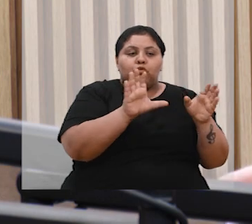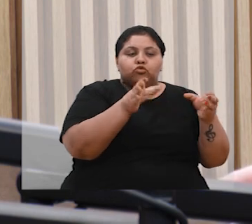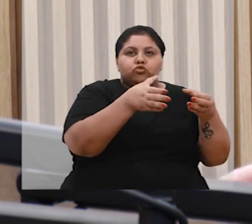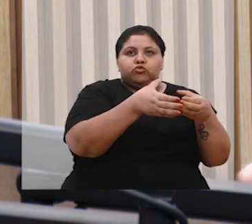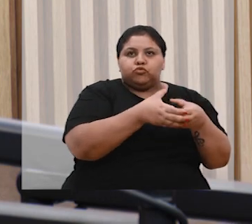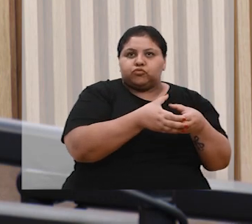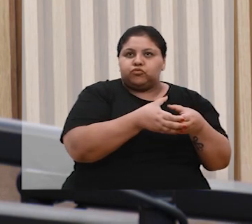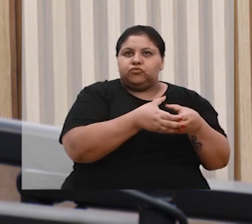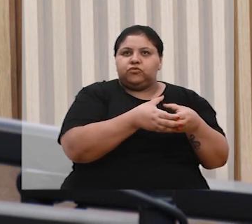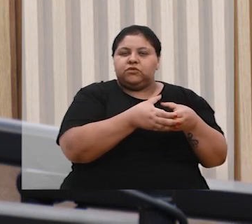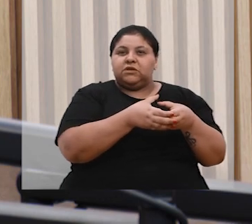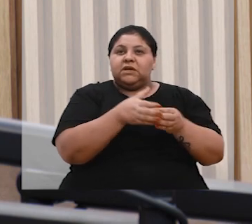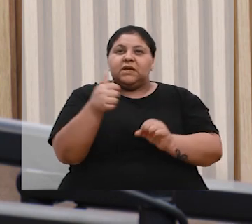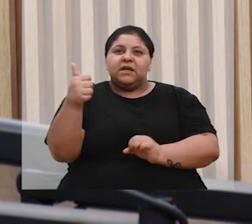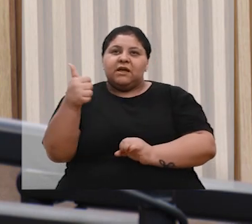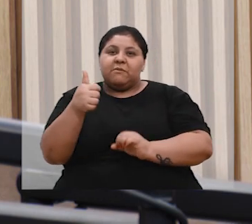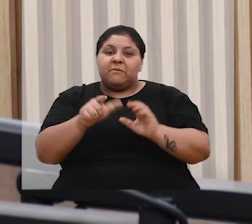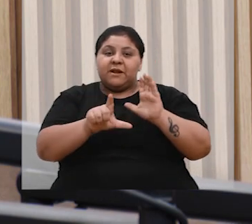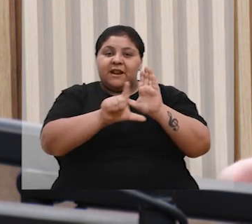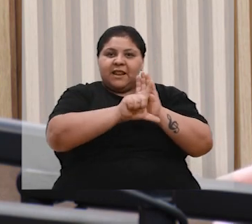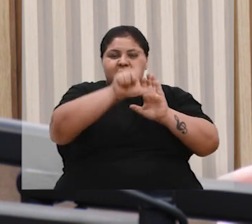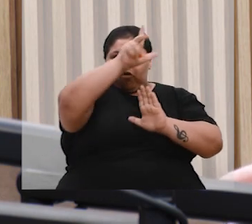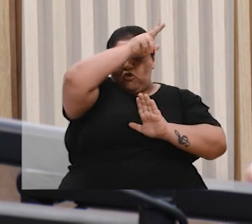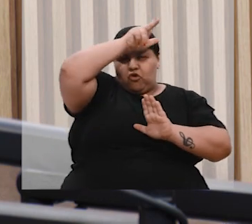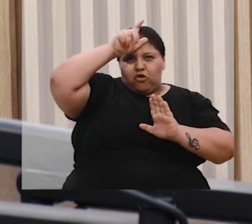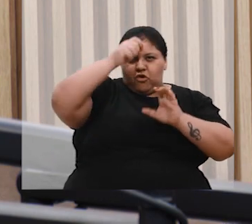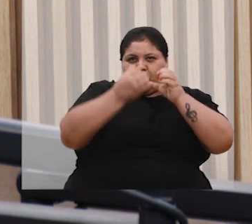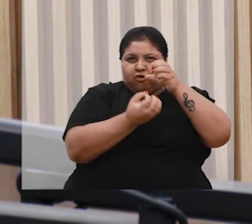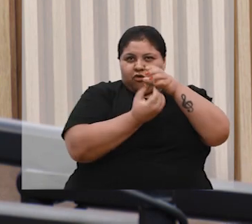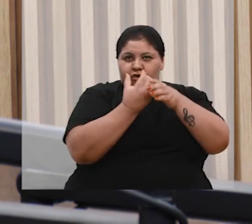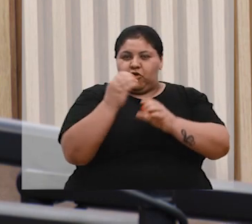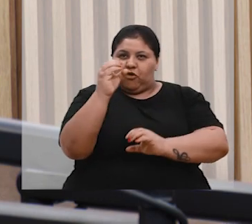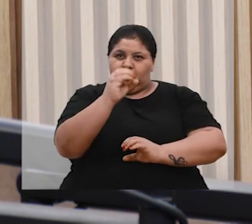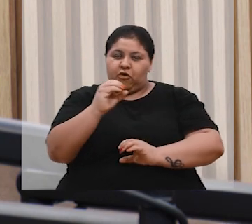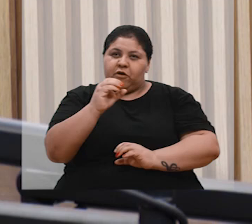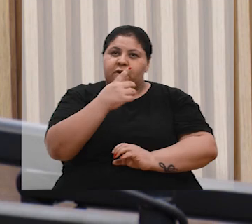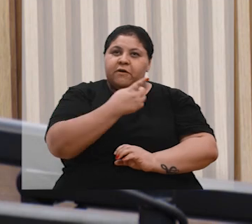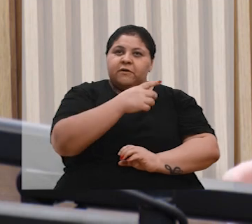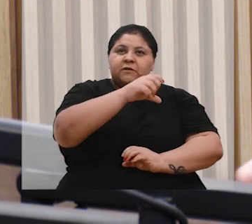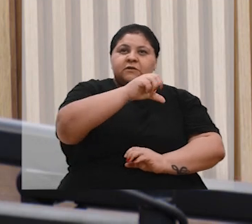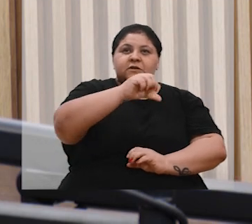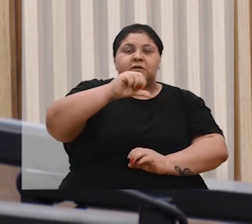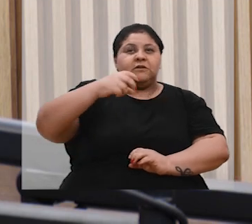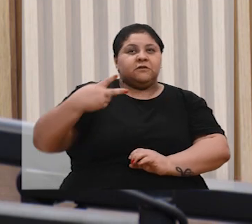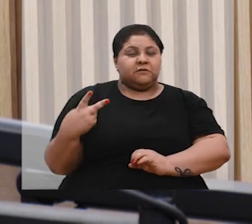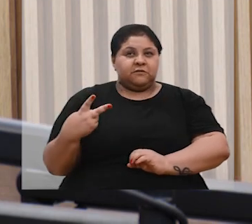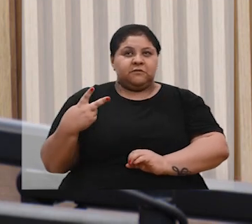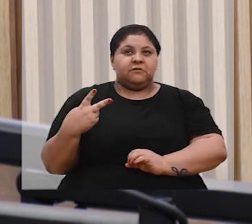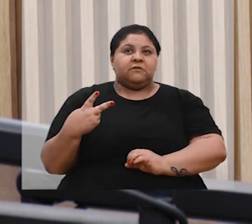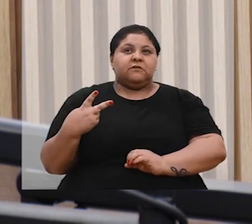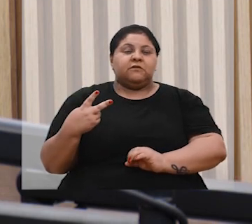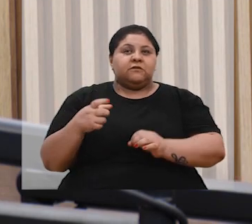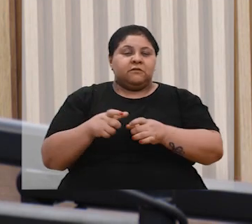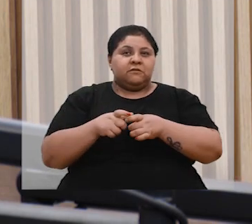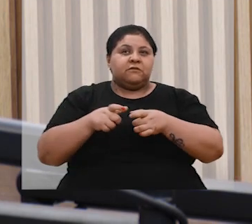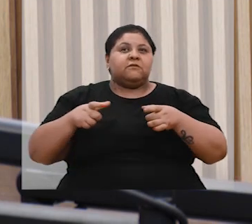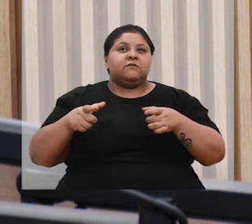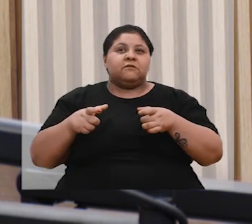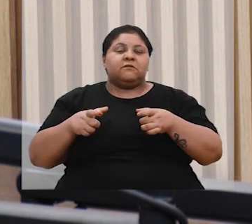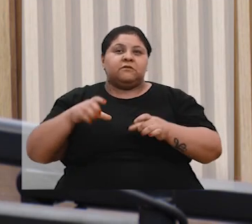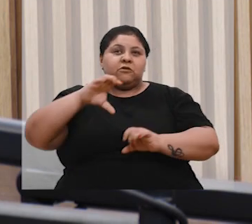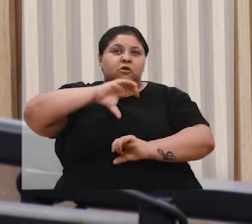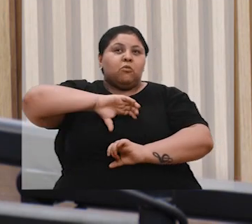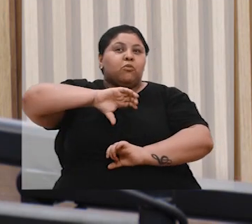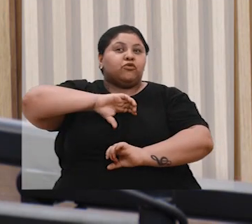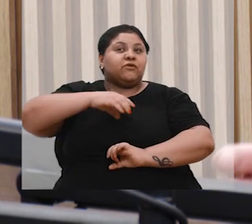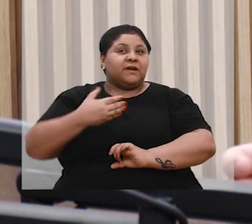proclamam a primeira lei orgânica de outubro de 1892, eles são em grande parte portugueses,